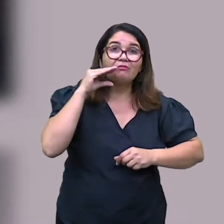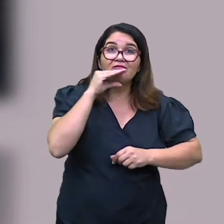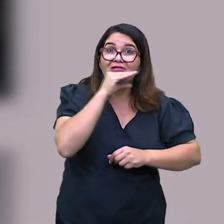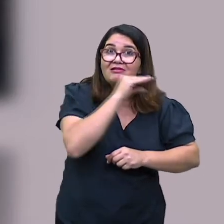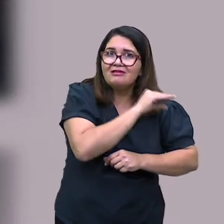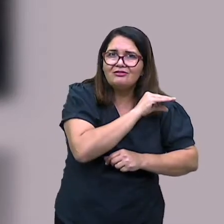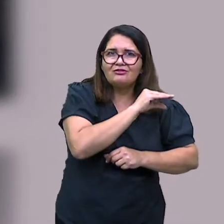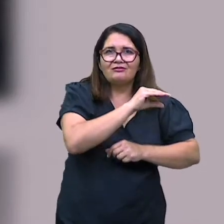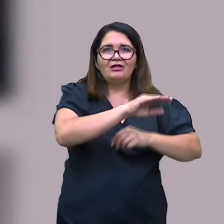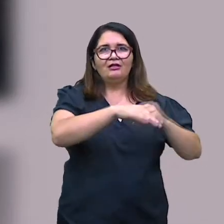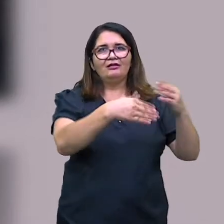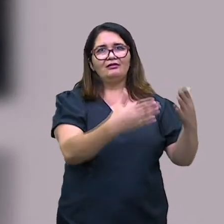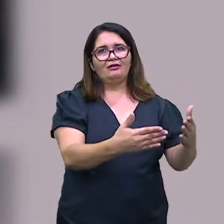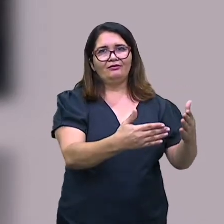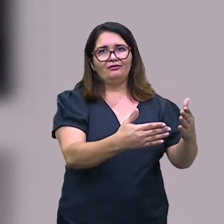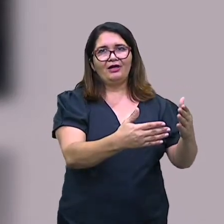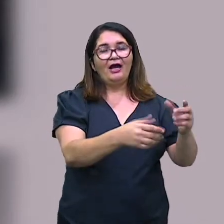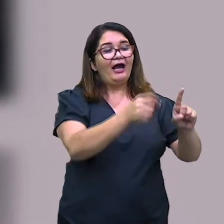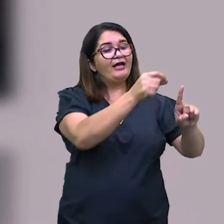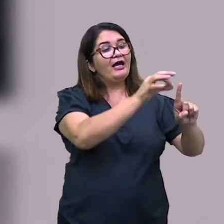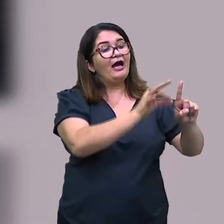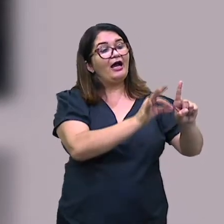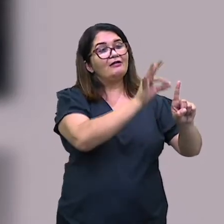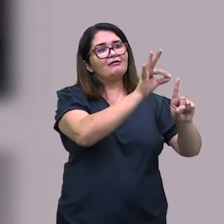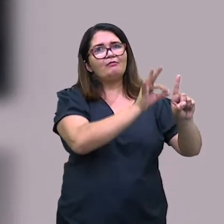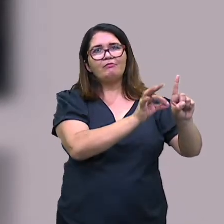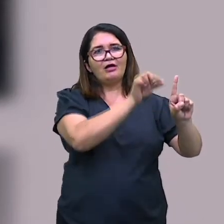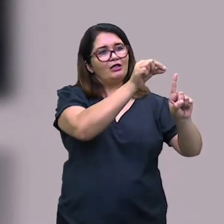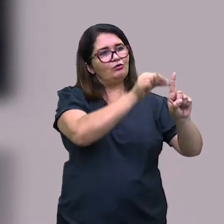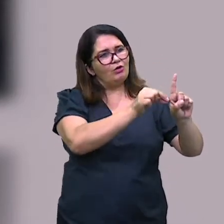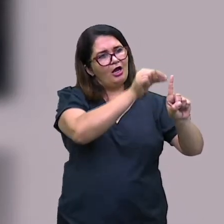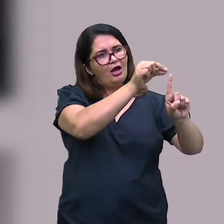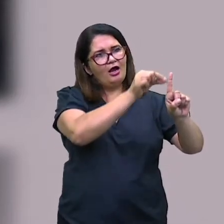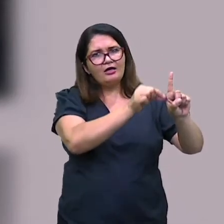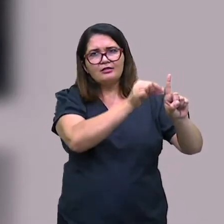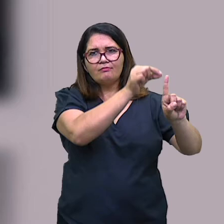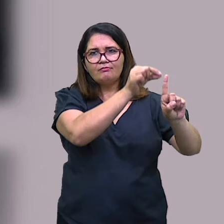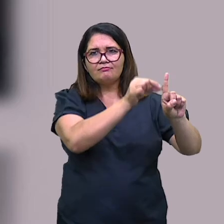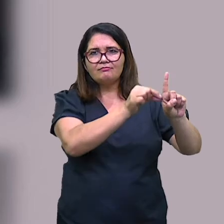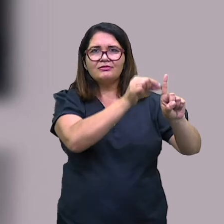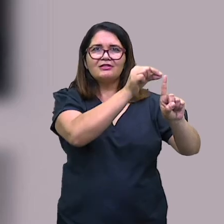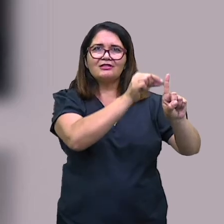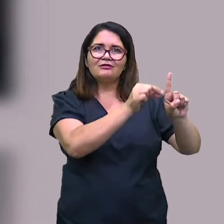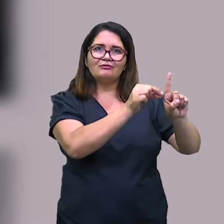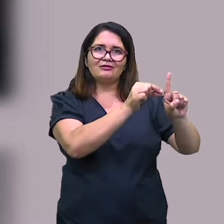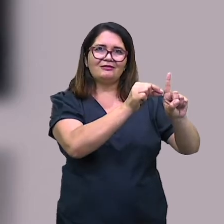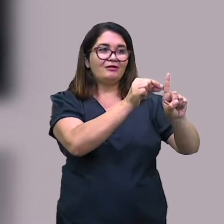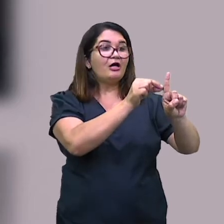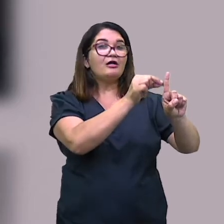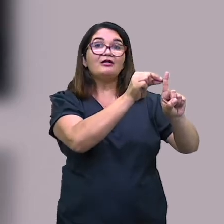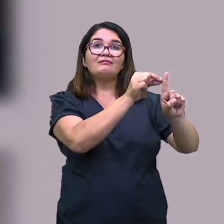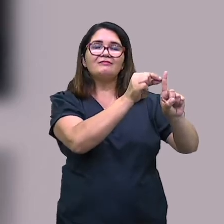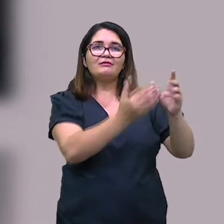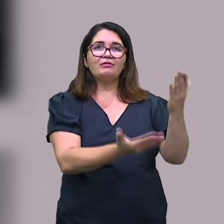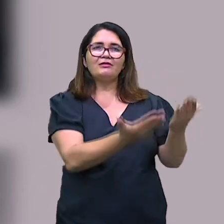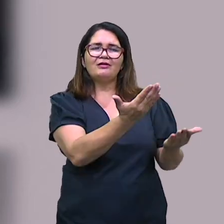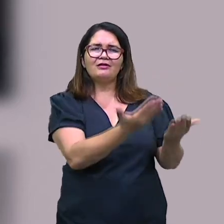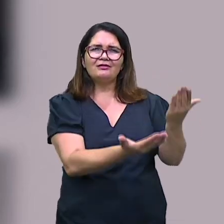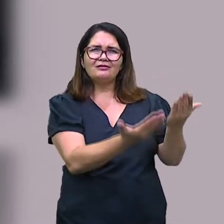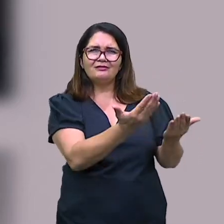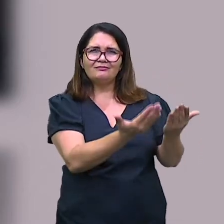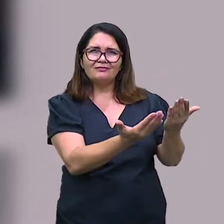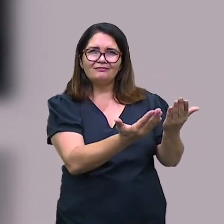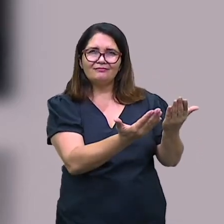temperatura igual em todos os pontos deste objeto. Lembram disso que